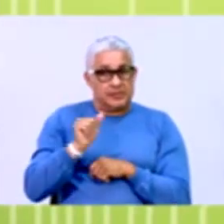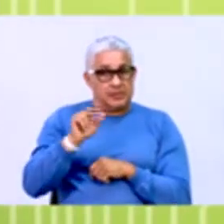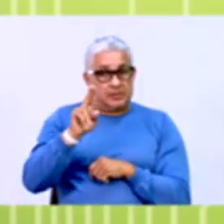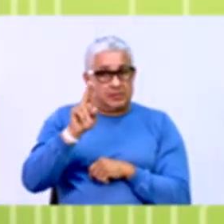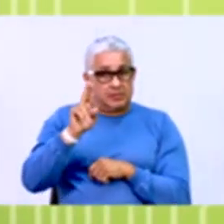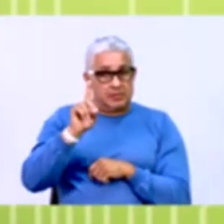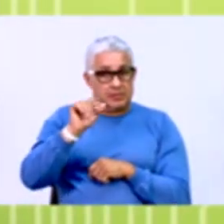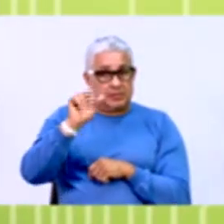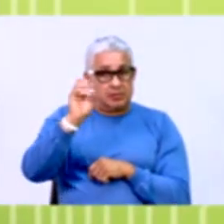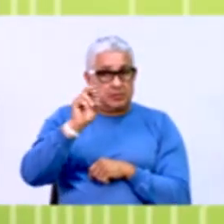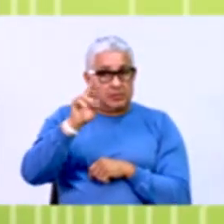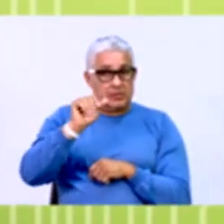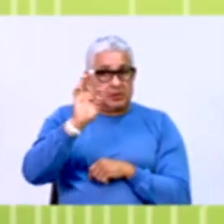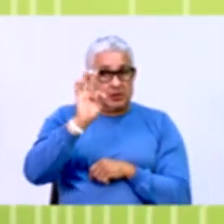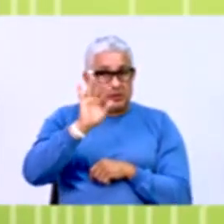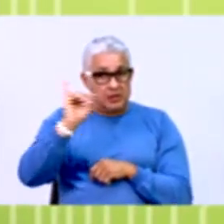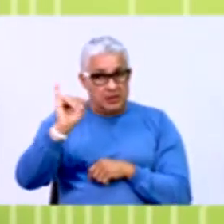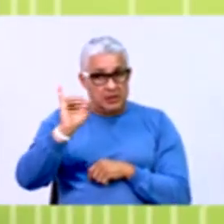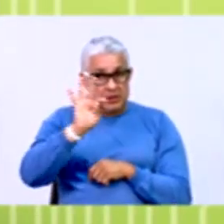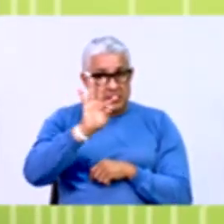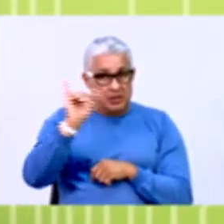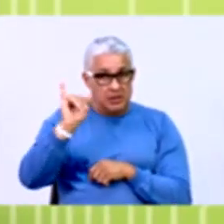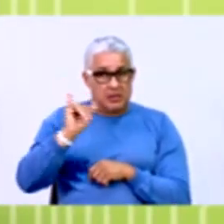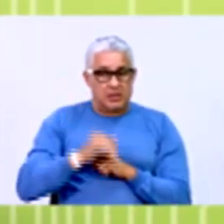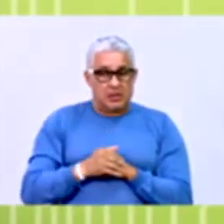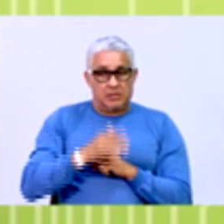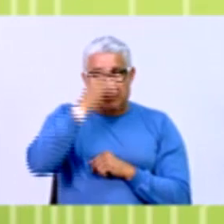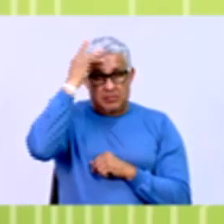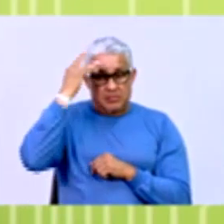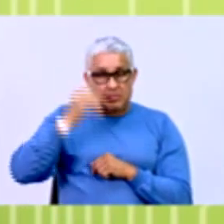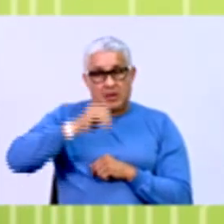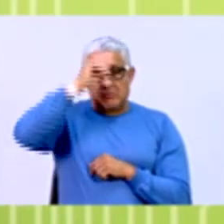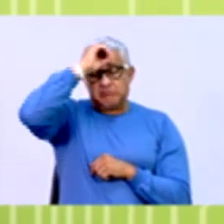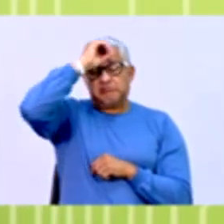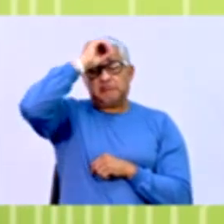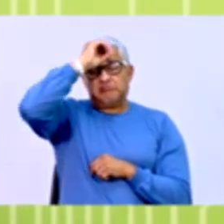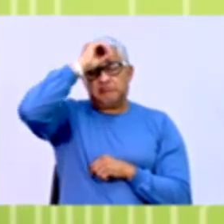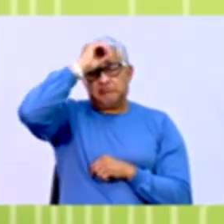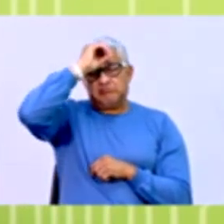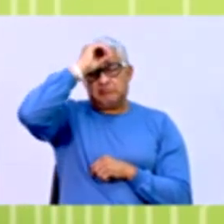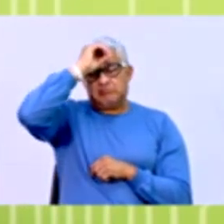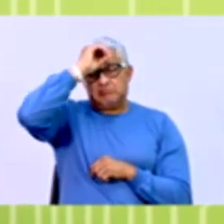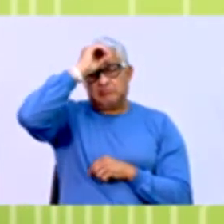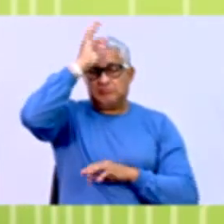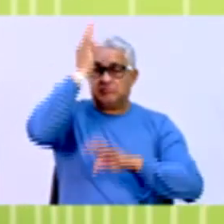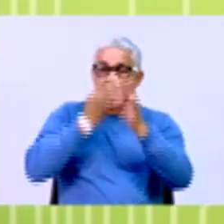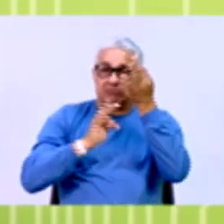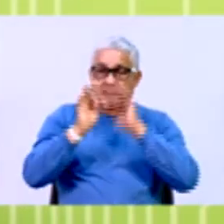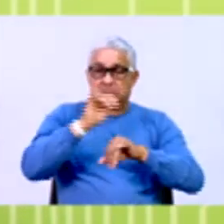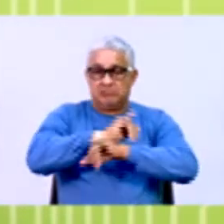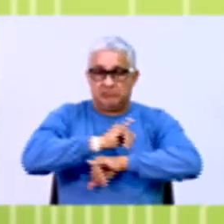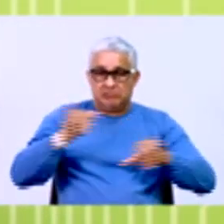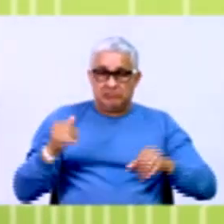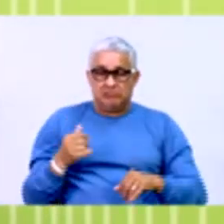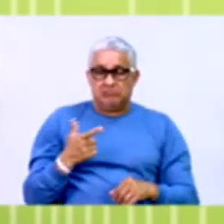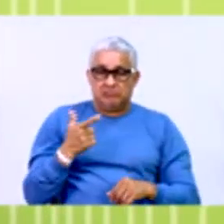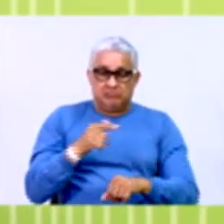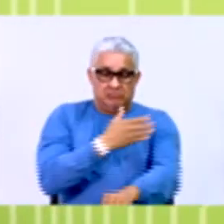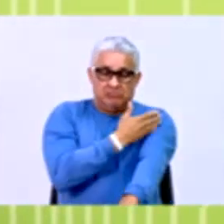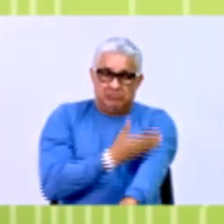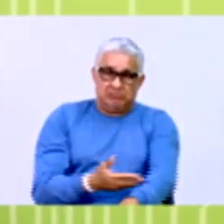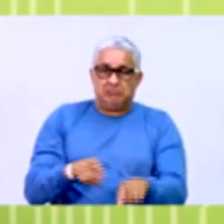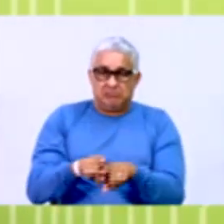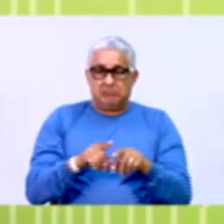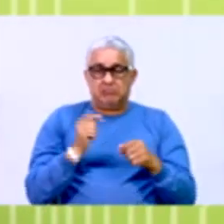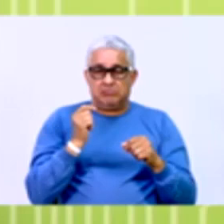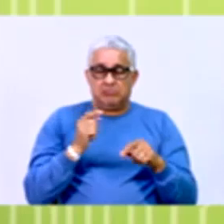TI, né? Uma pessoa que não compreende nada de tecnologia da informação, que não está habituada com isso para fazer uma auditoria, porque ele sabe